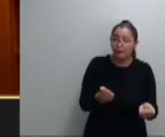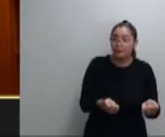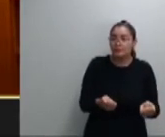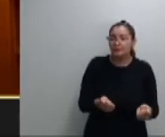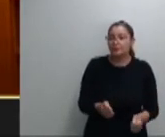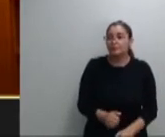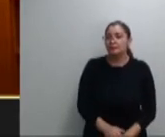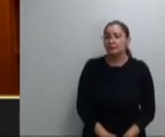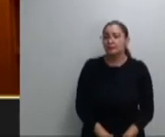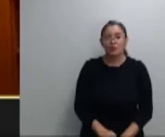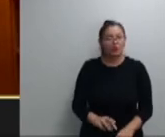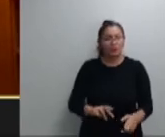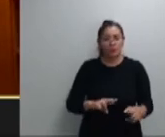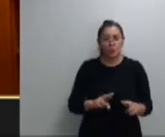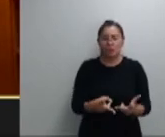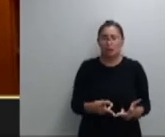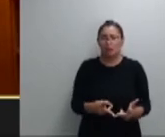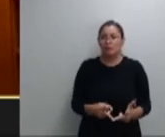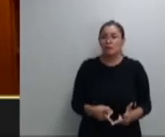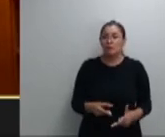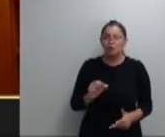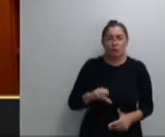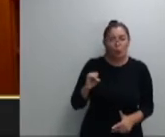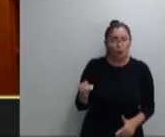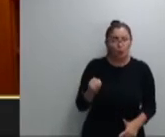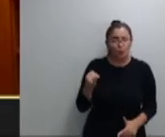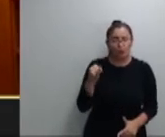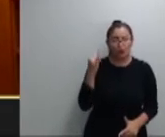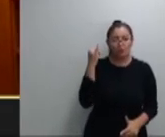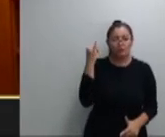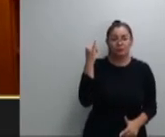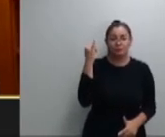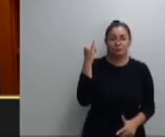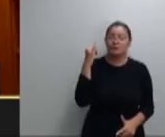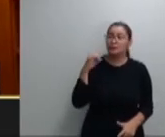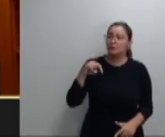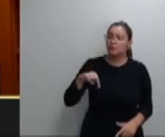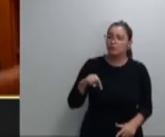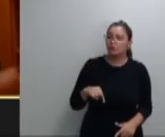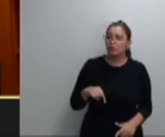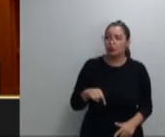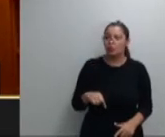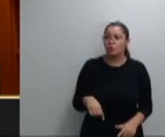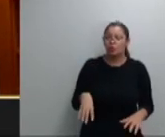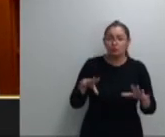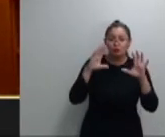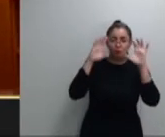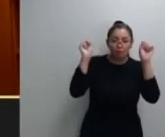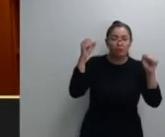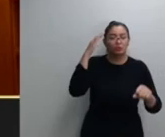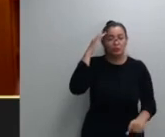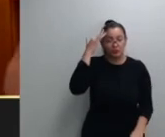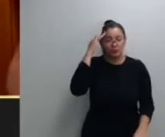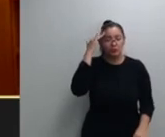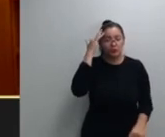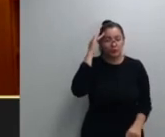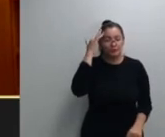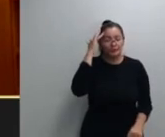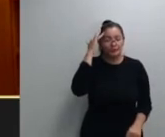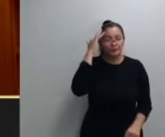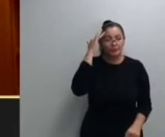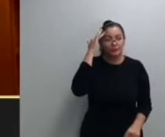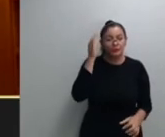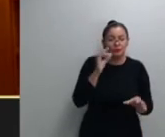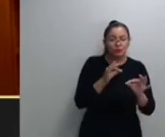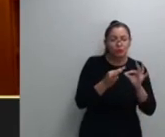diferente, e aqui é um ponto importante, porque foi exatamente aqui que o Tribunal Acó entendeu que se não teria, se teria um distanciamento entre